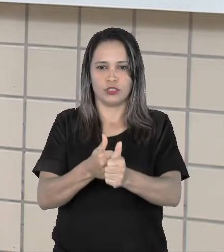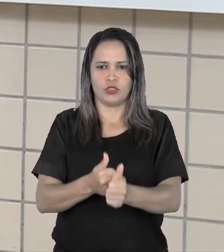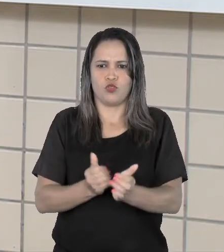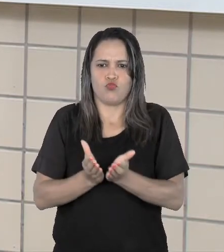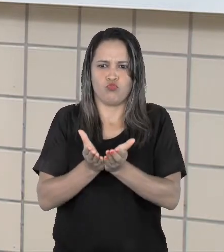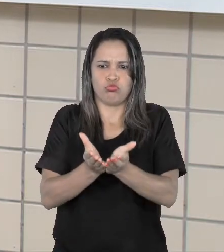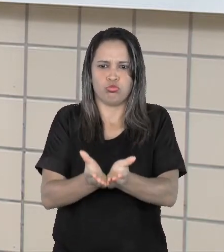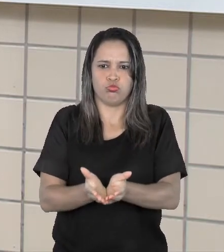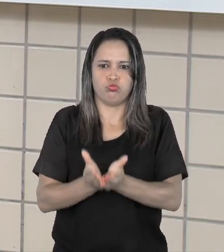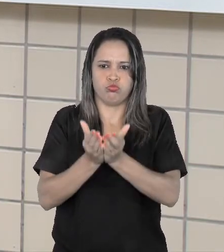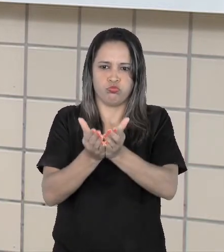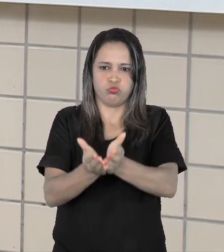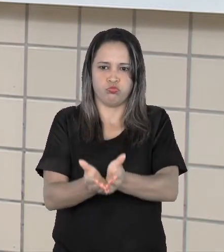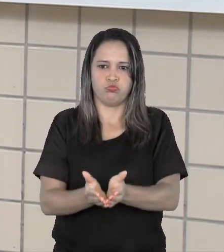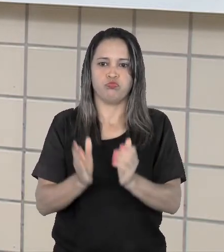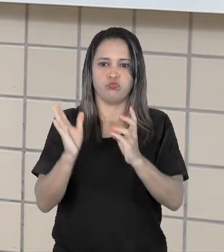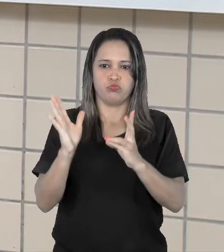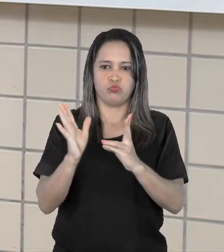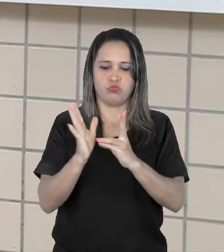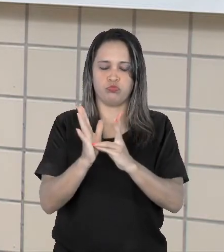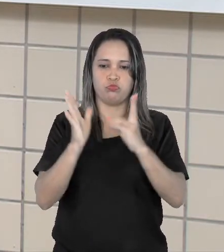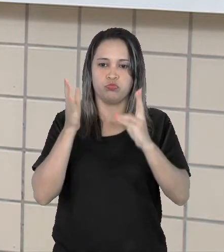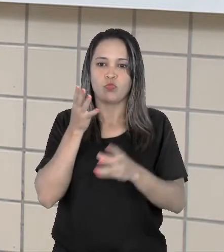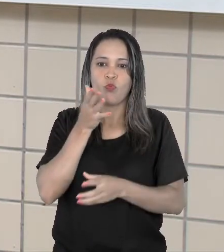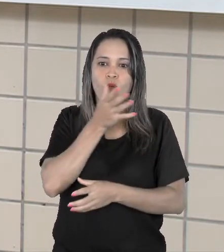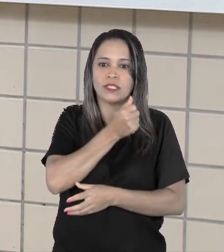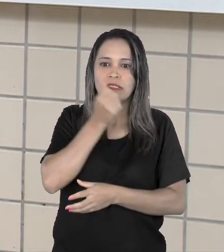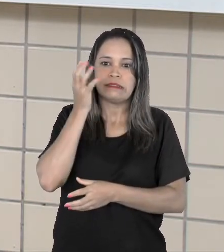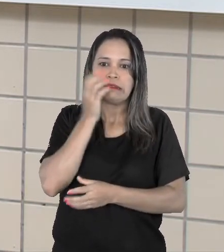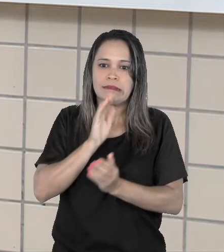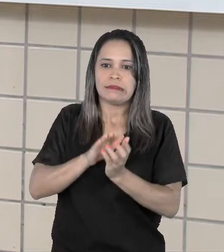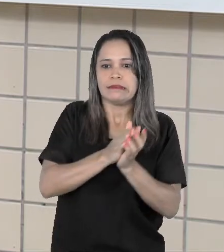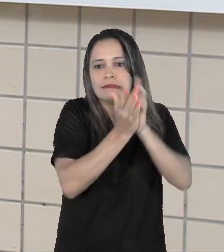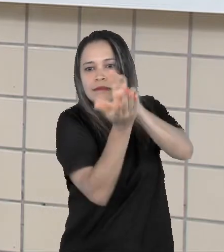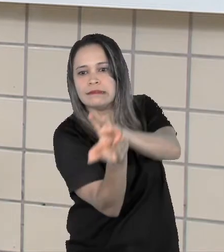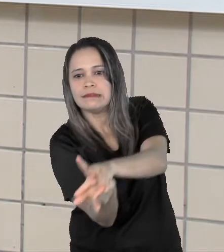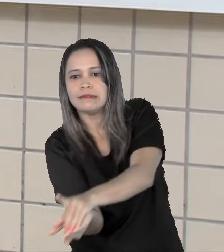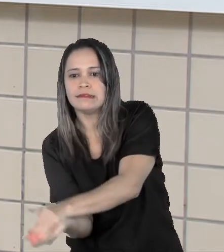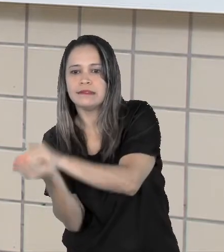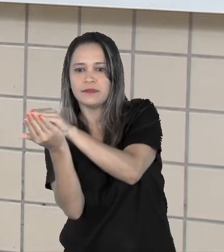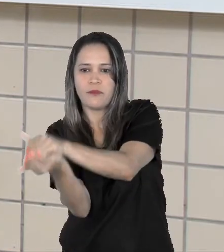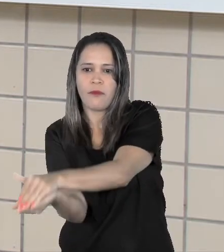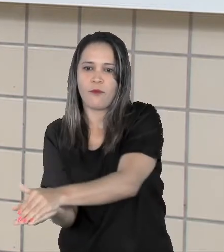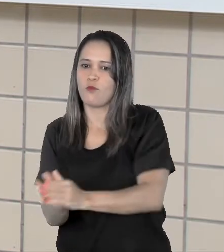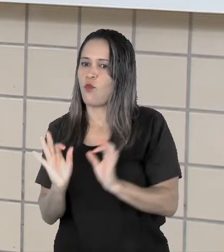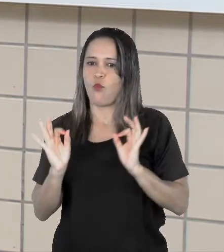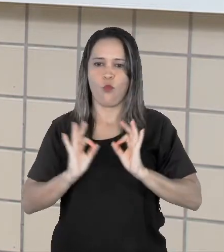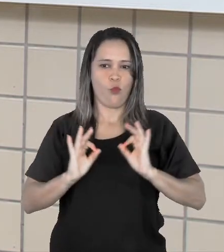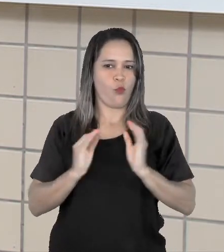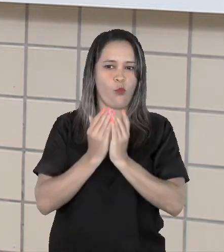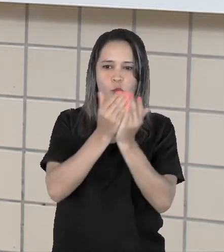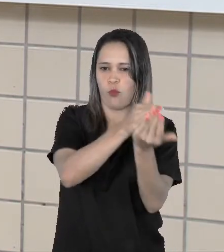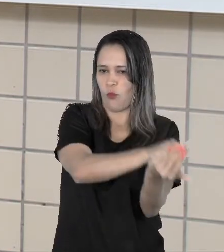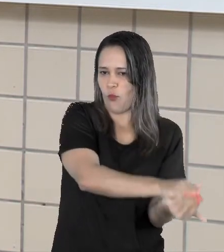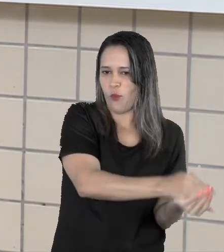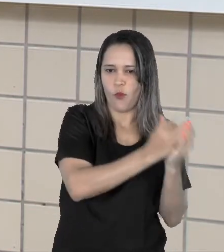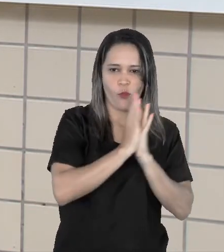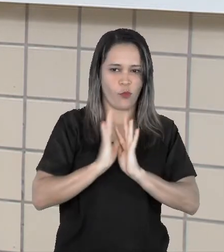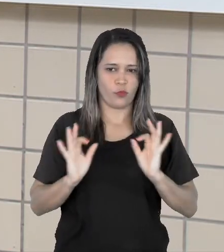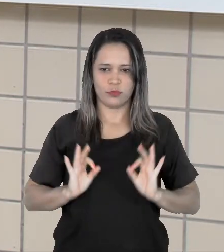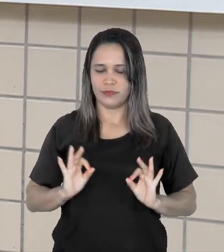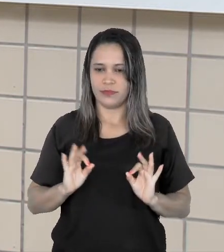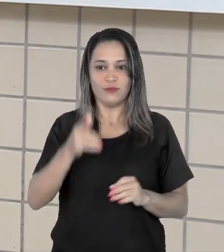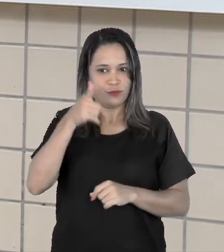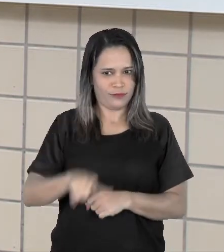pequeno bote dos índiozinhos quase, quase virou, mas não virou. Mais